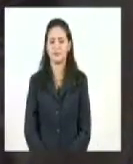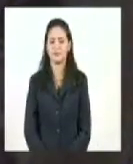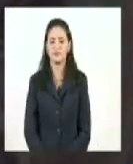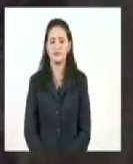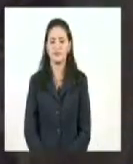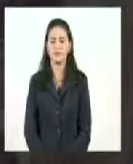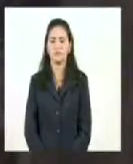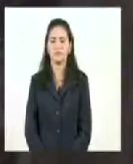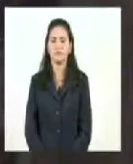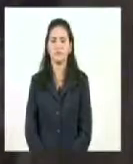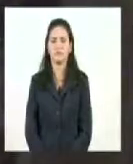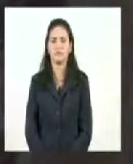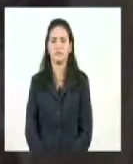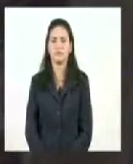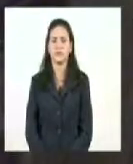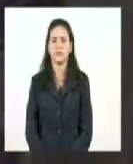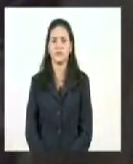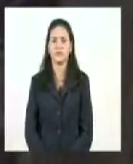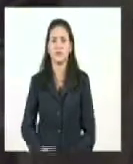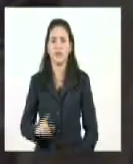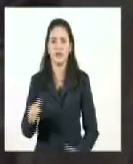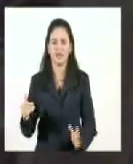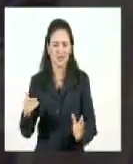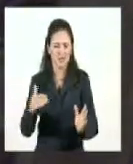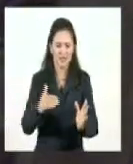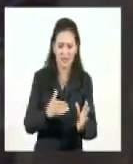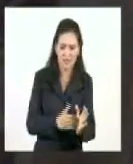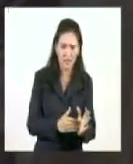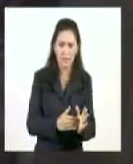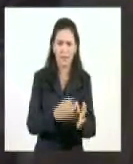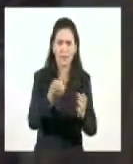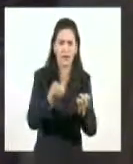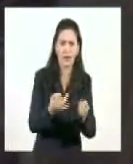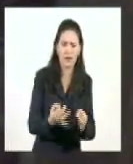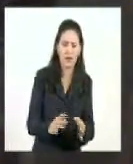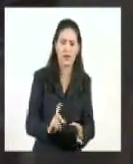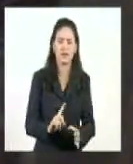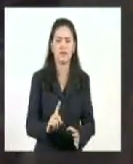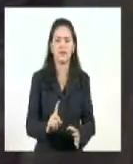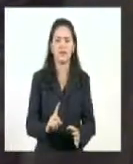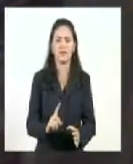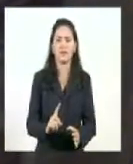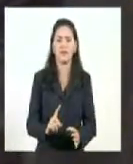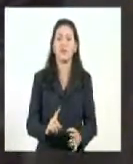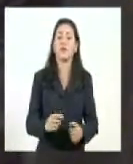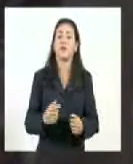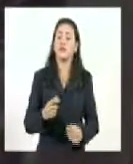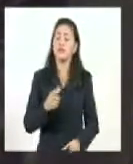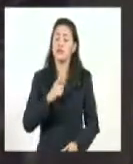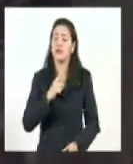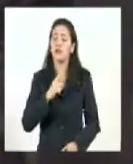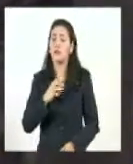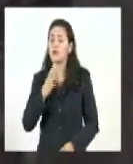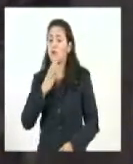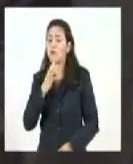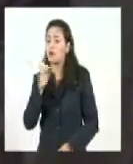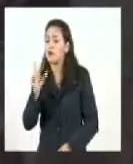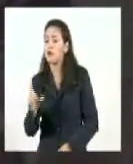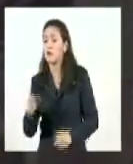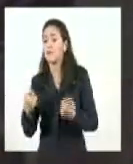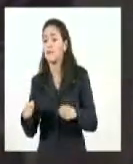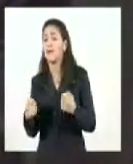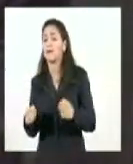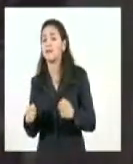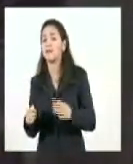não vai até o final. Ela tem um lado dela, mas ela precisa saber do outro lado. Então as respostas e o direito de resposta são